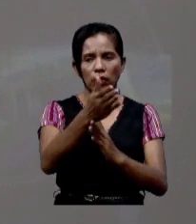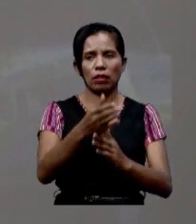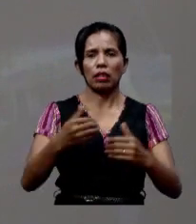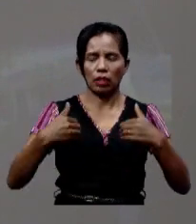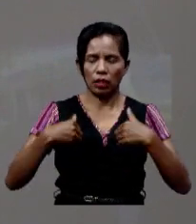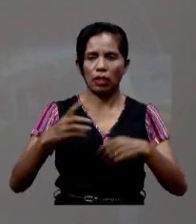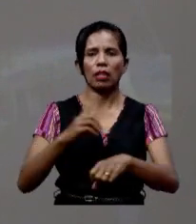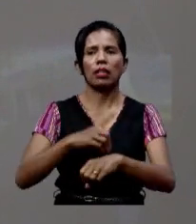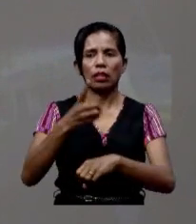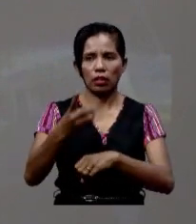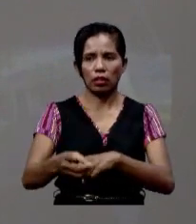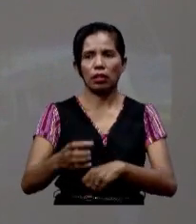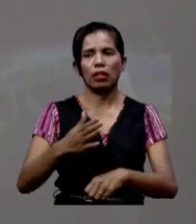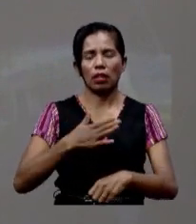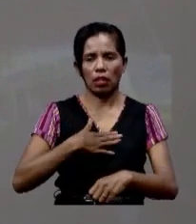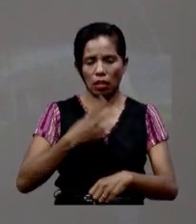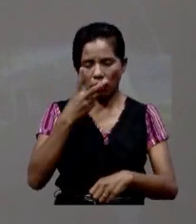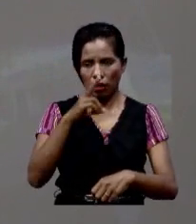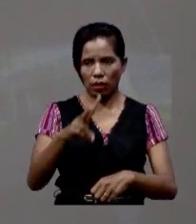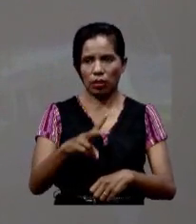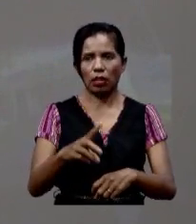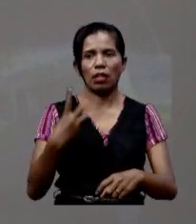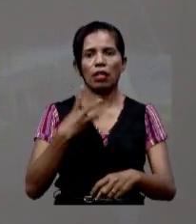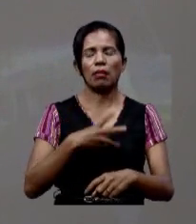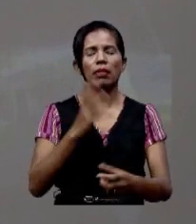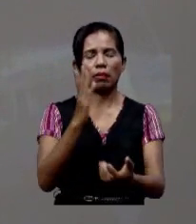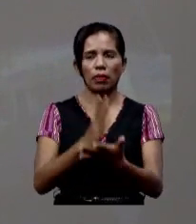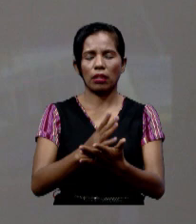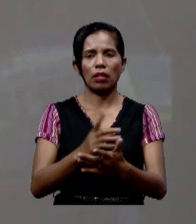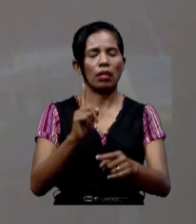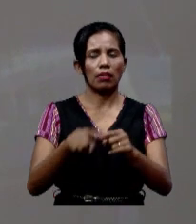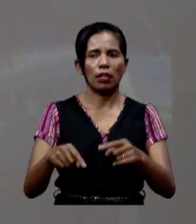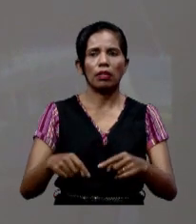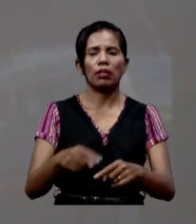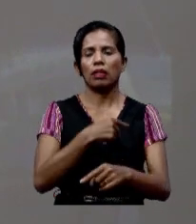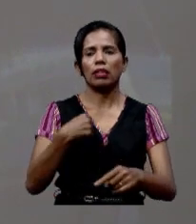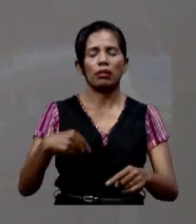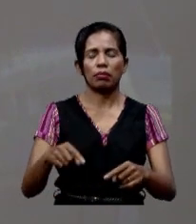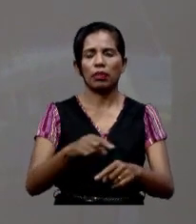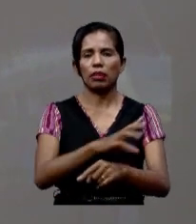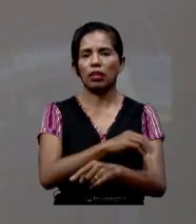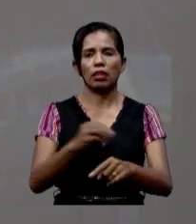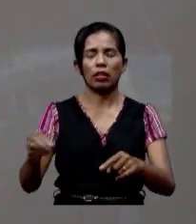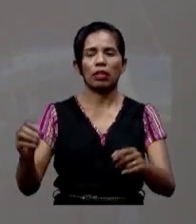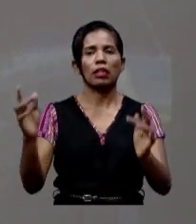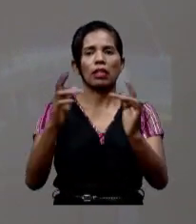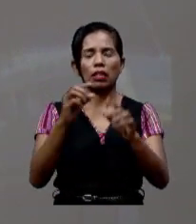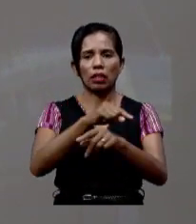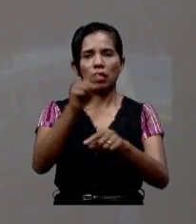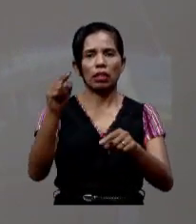accidente ida i hakeran hauni oin mas serdian be agora me tu para be labele liu be agora sinais lei hene lei sinais ida tau hene bare